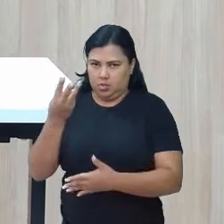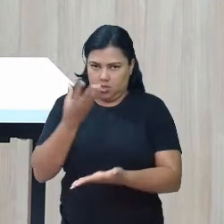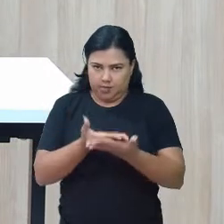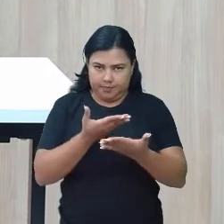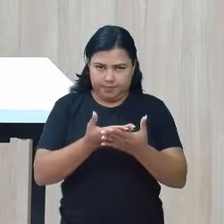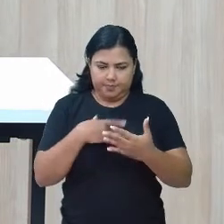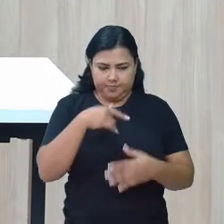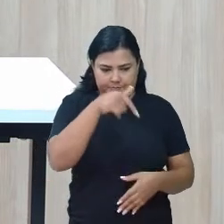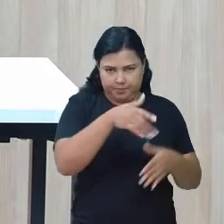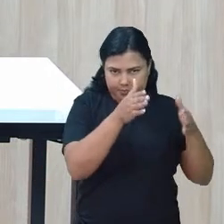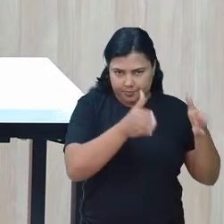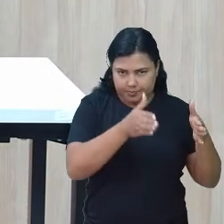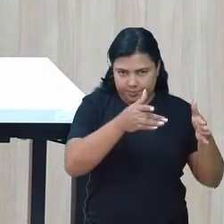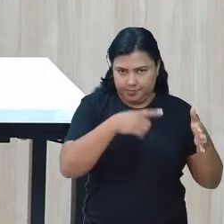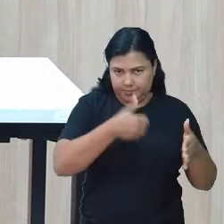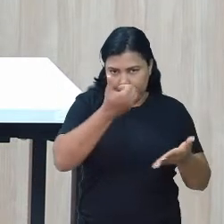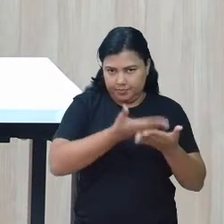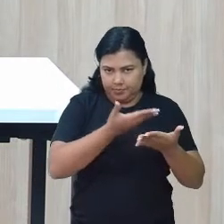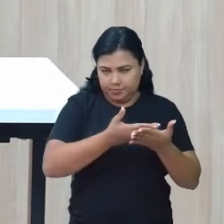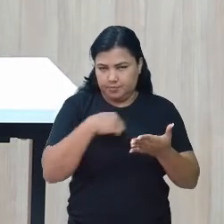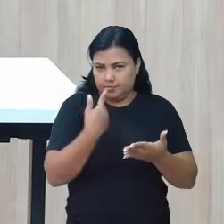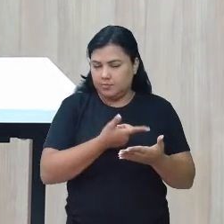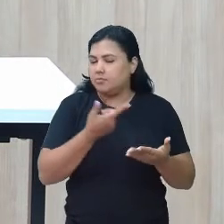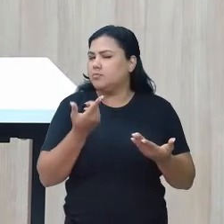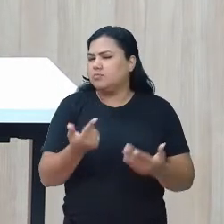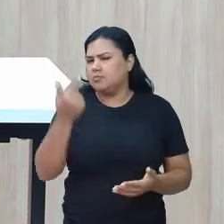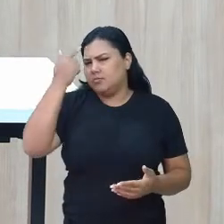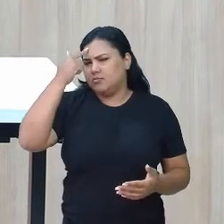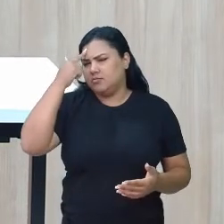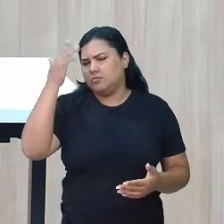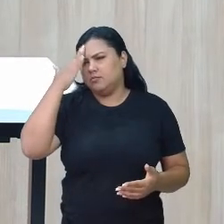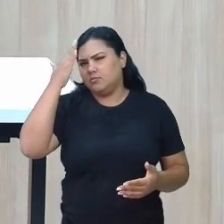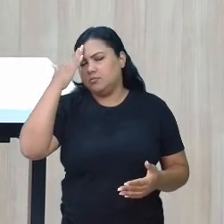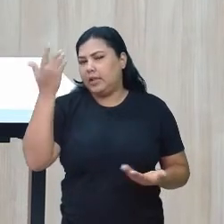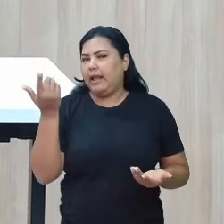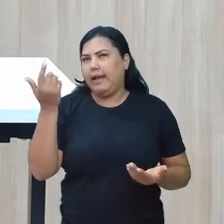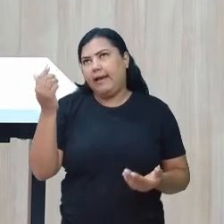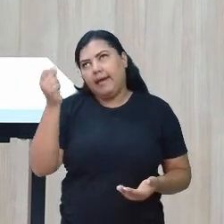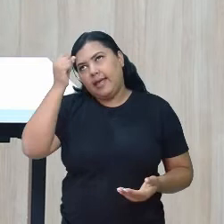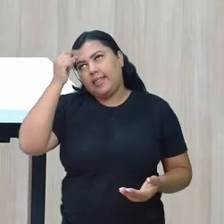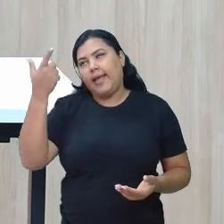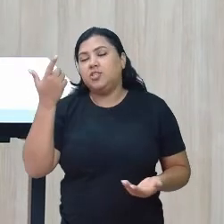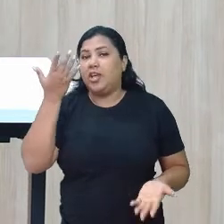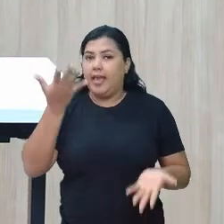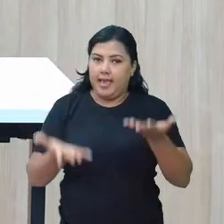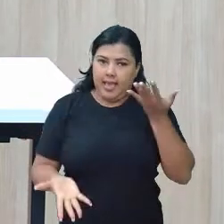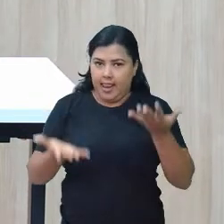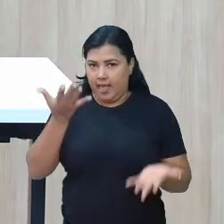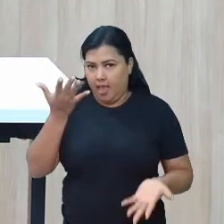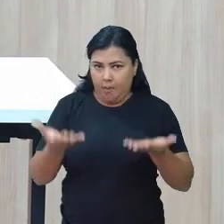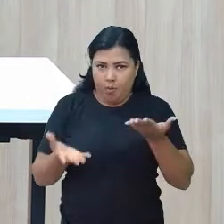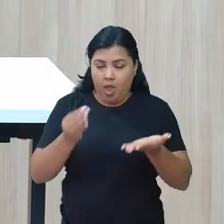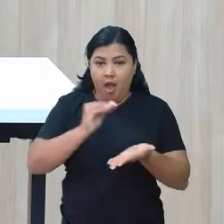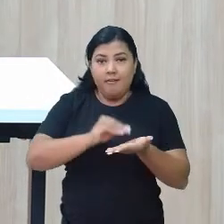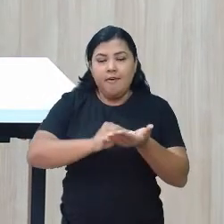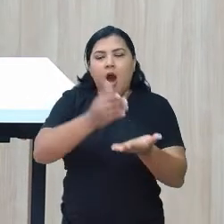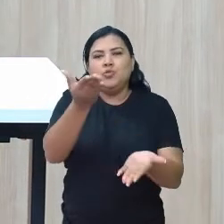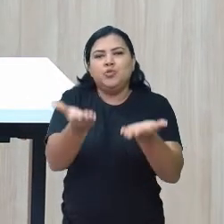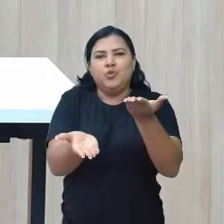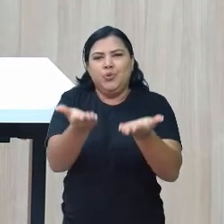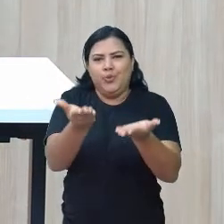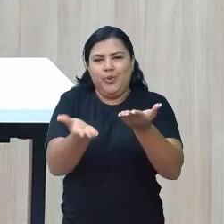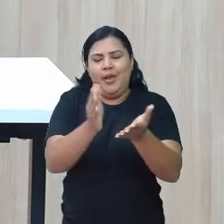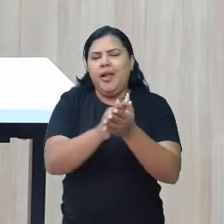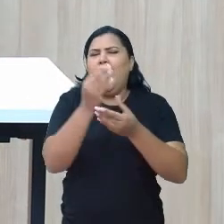primeira especificamente, buscando a ideia do equilíbrio e o desequilíbrio. E a partir daí a gente vai começar a ver como é